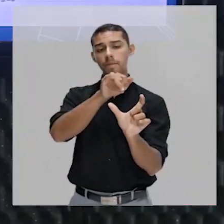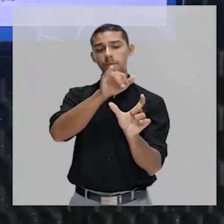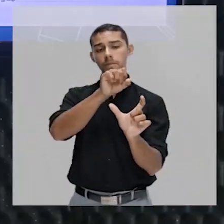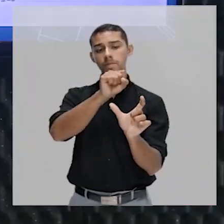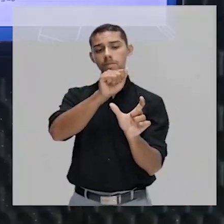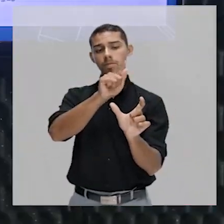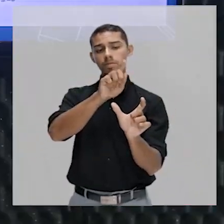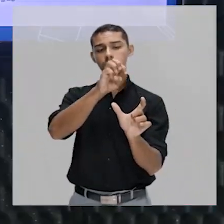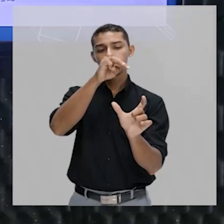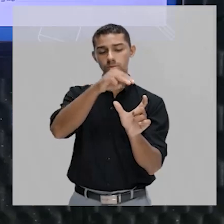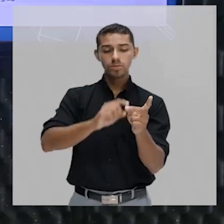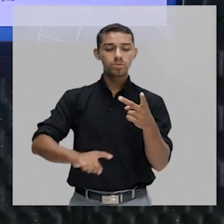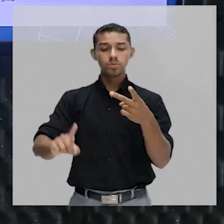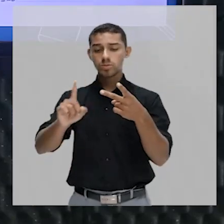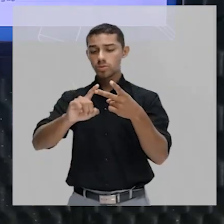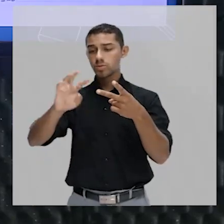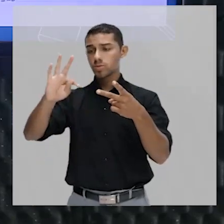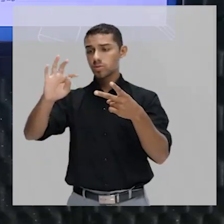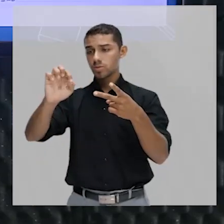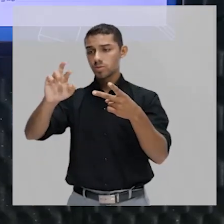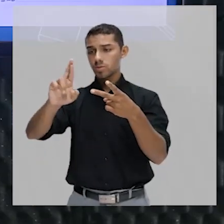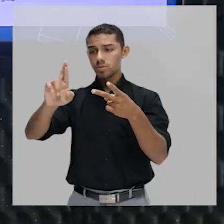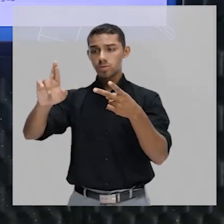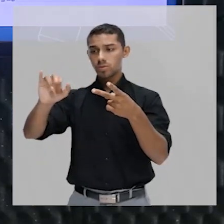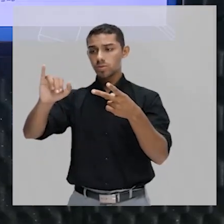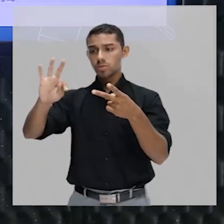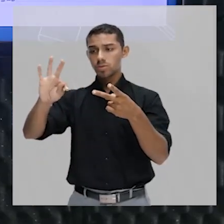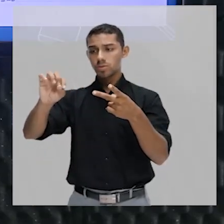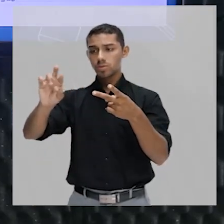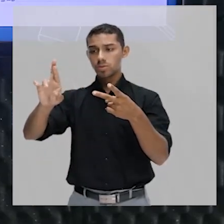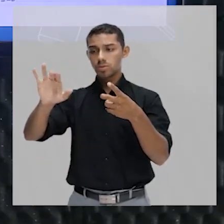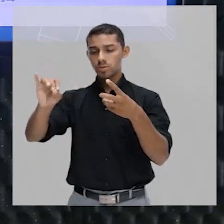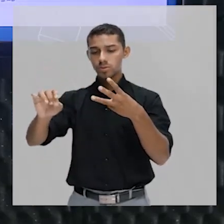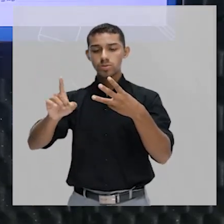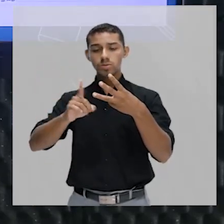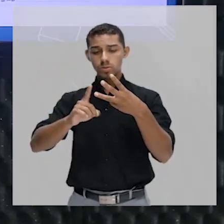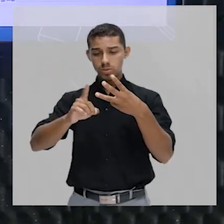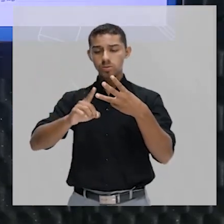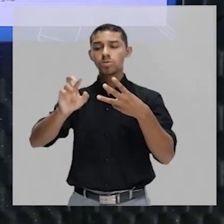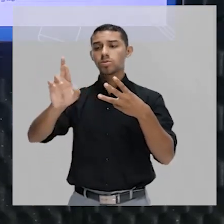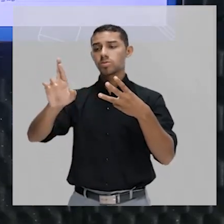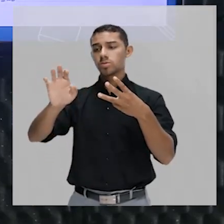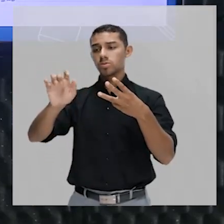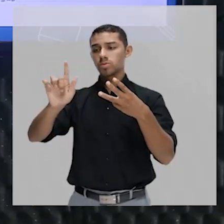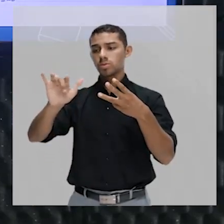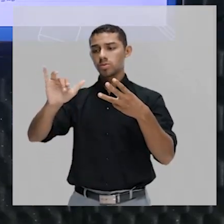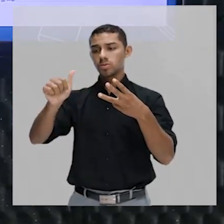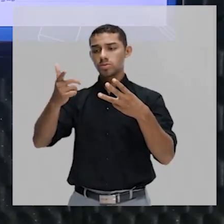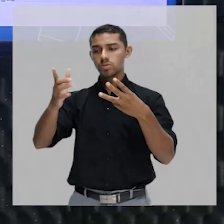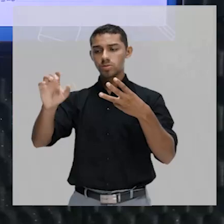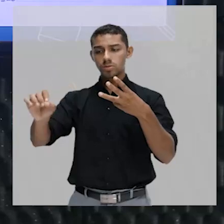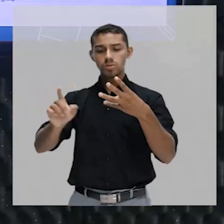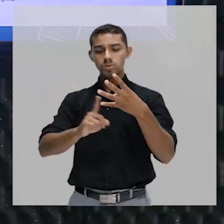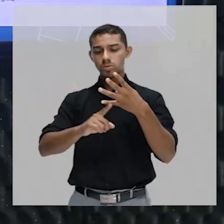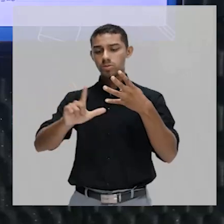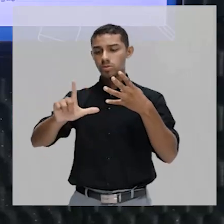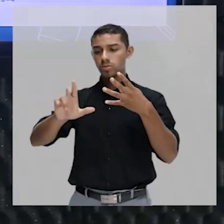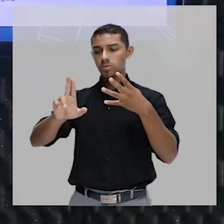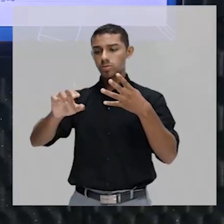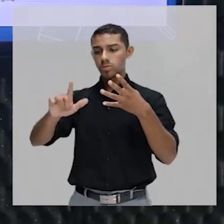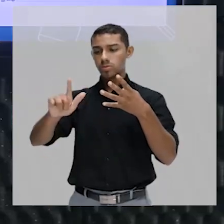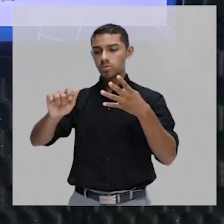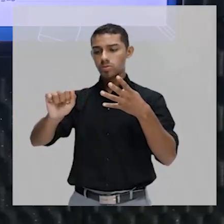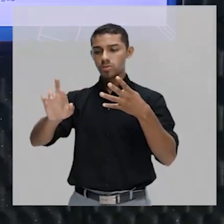de território, o famoso conceito de região, tá? E o conceito de lugar. São